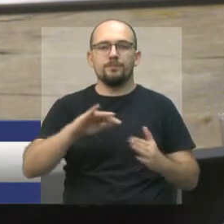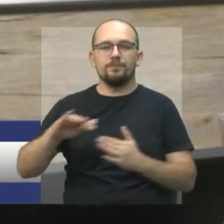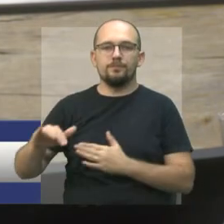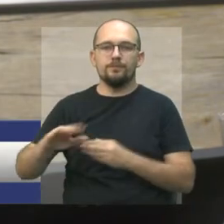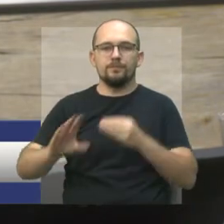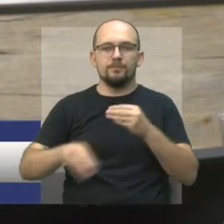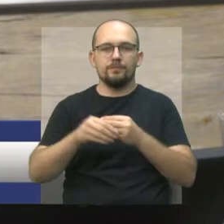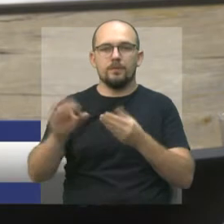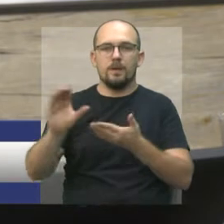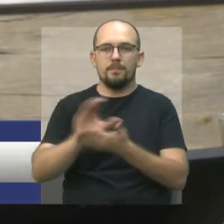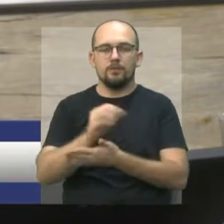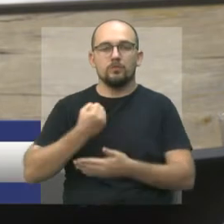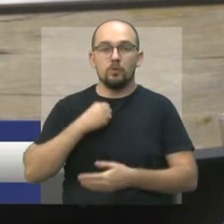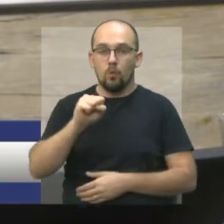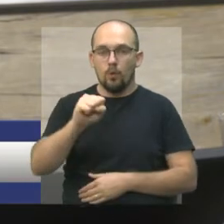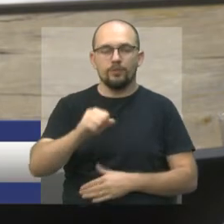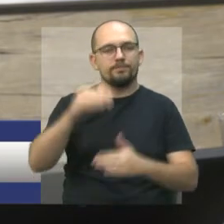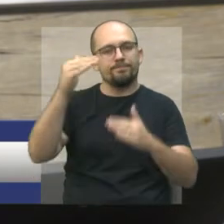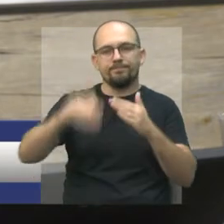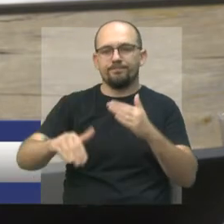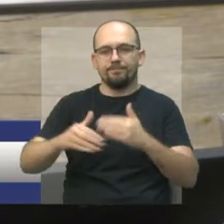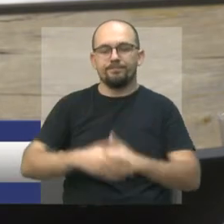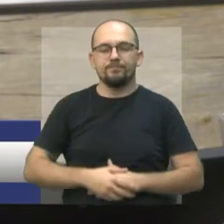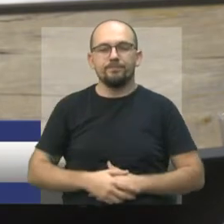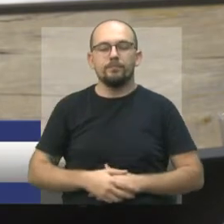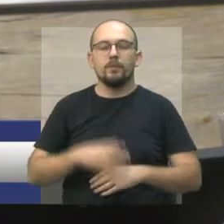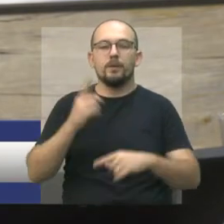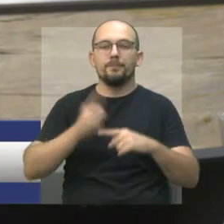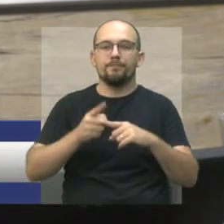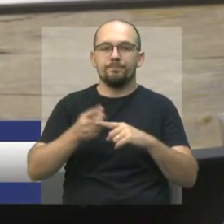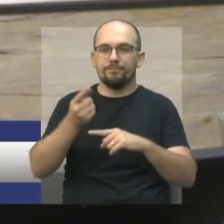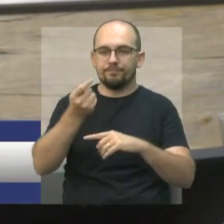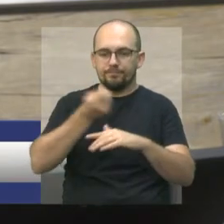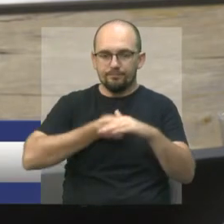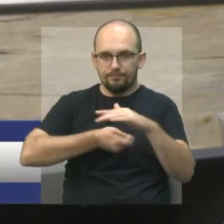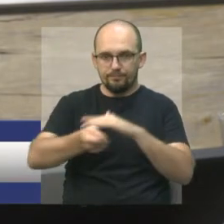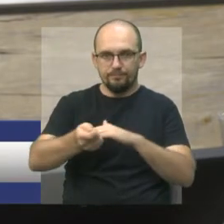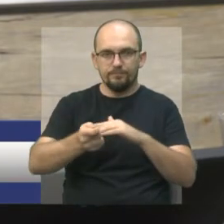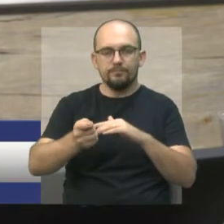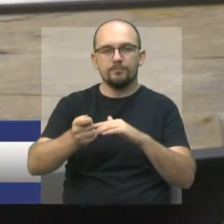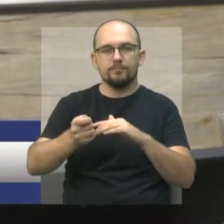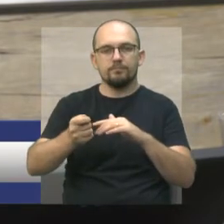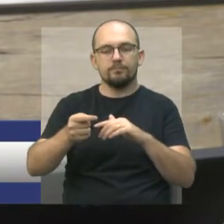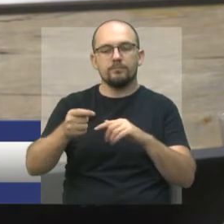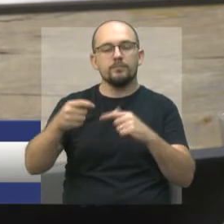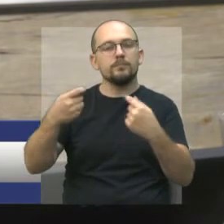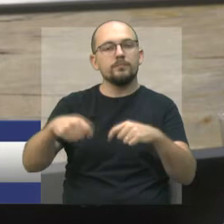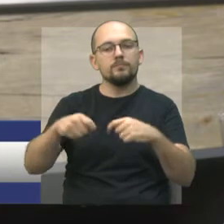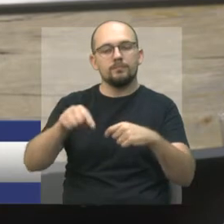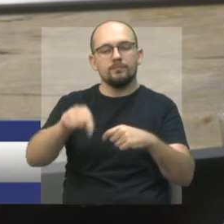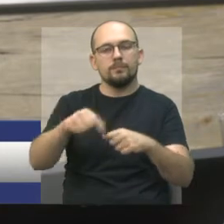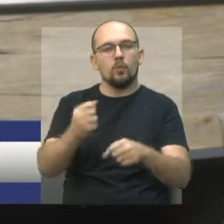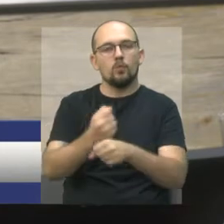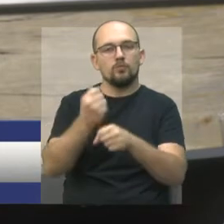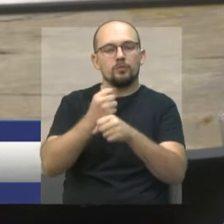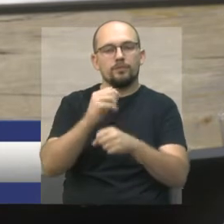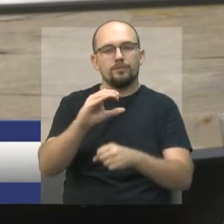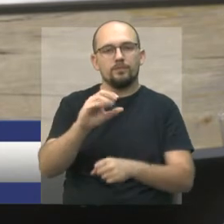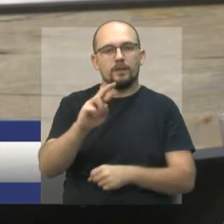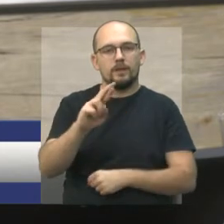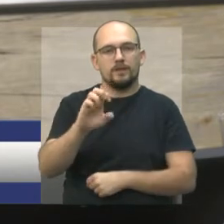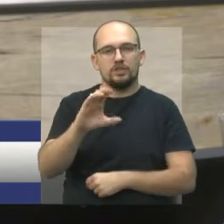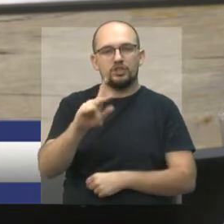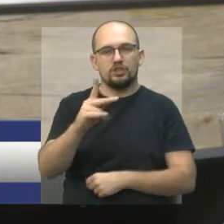8, contrário. Vez que a destinação de recursos à promoção dos investimentos necessários à construção de uma creche